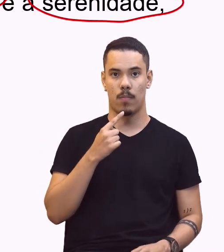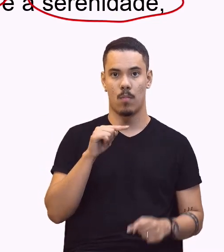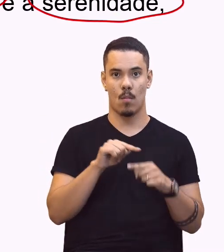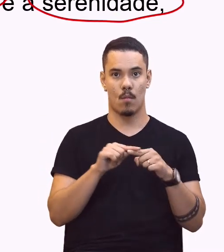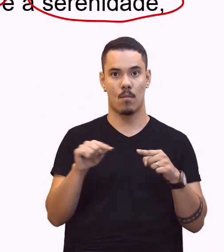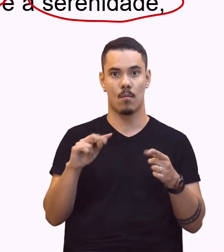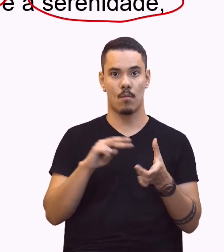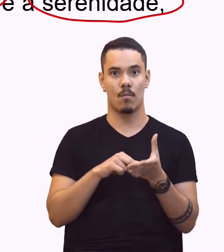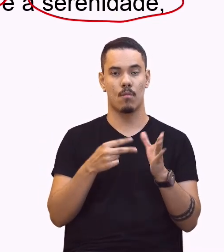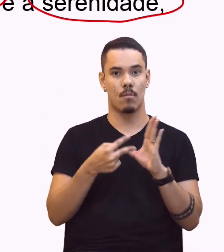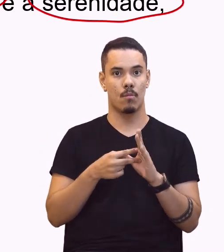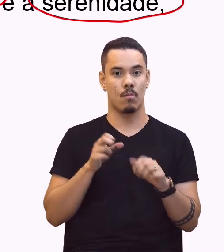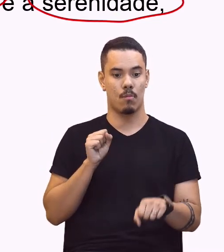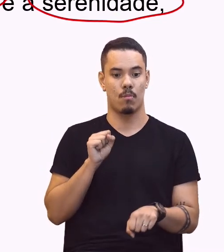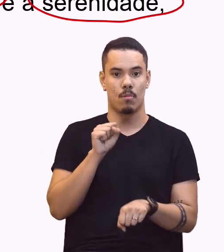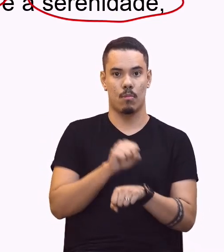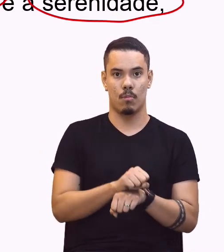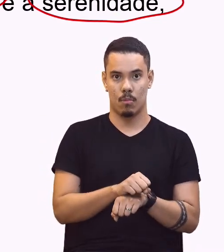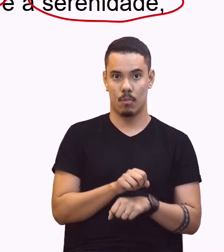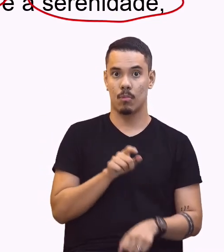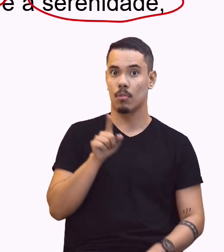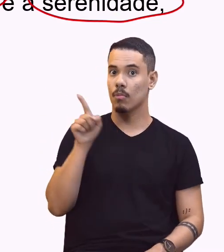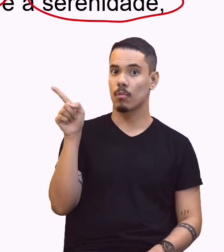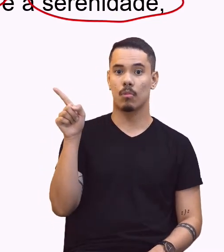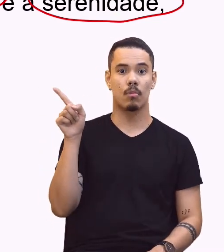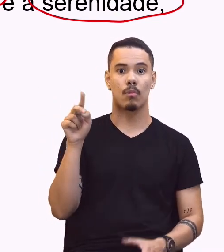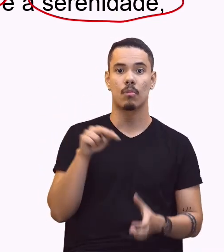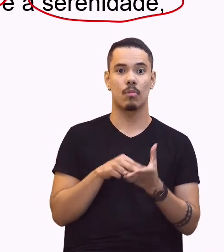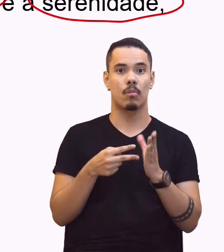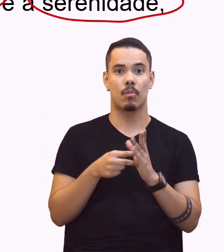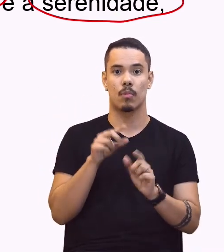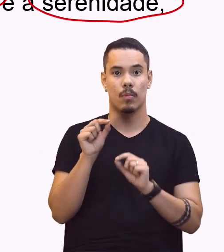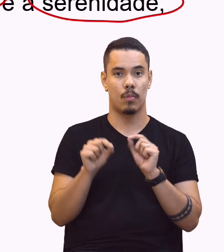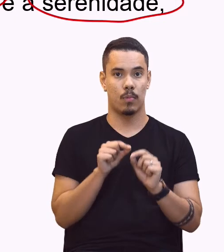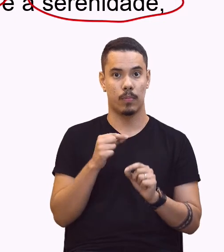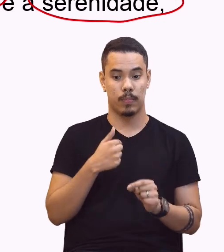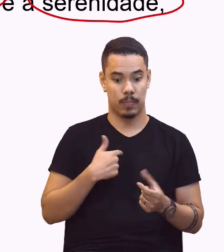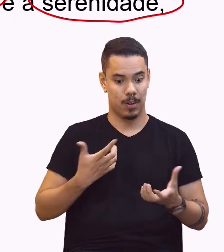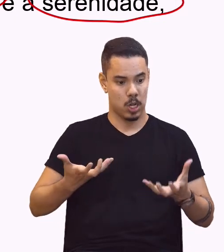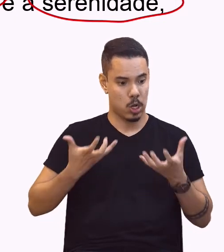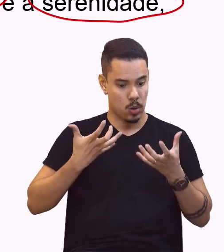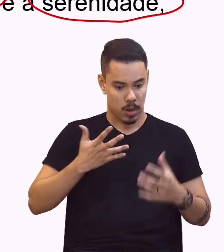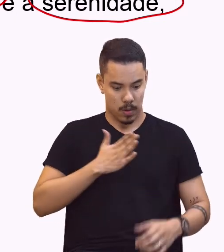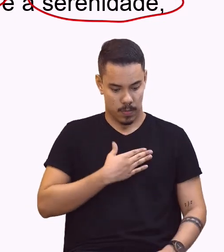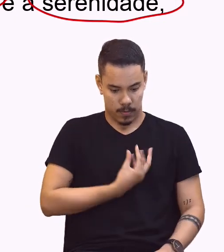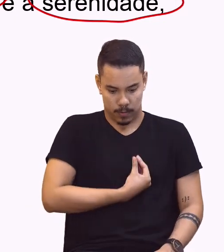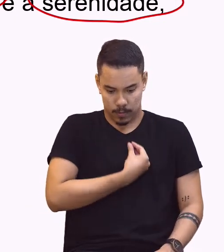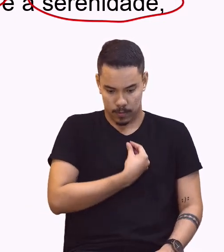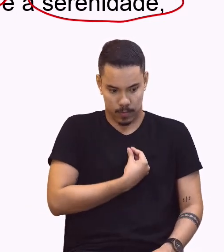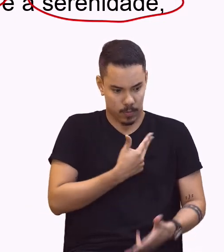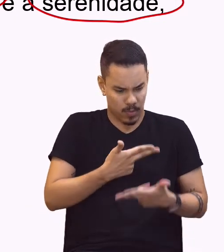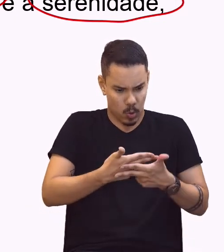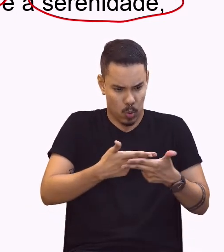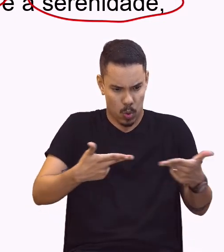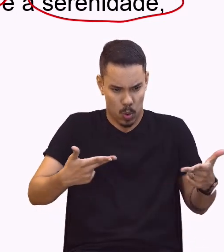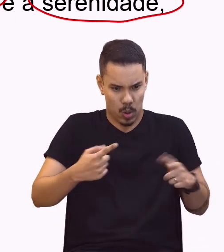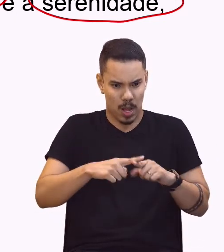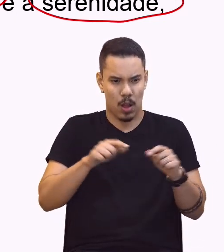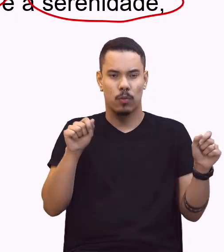ser refreada. A concupiscência, pessoal, é quando eu quero algo para a minha vida e eu faço